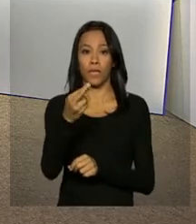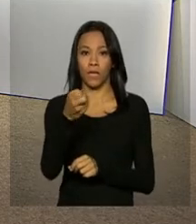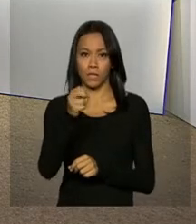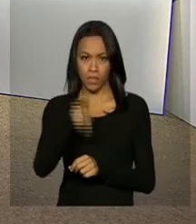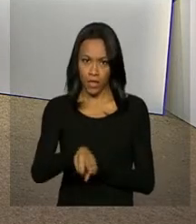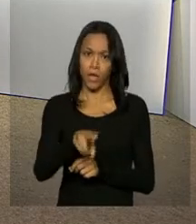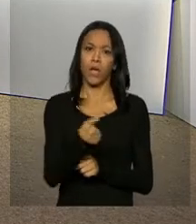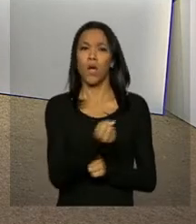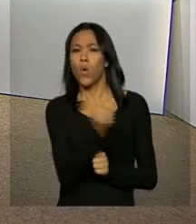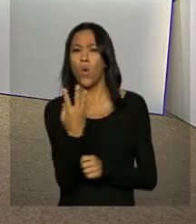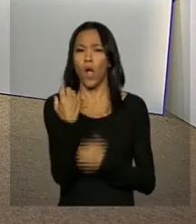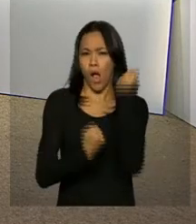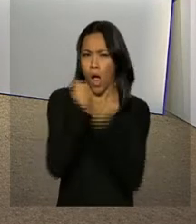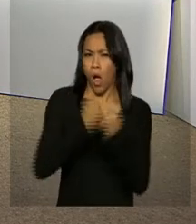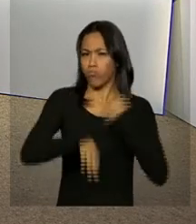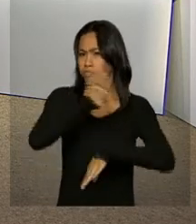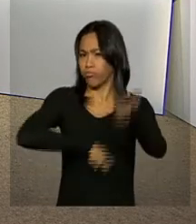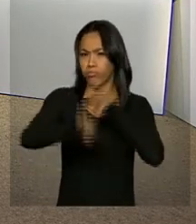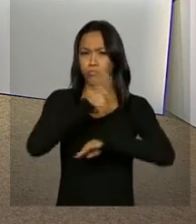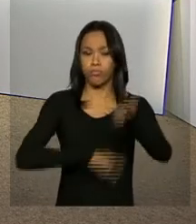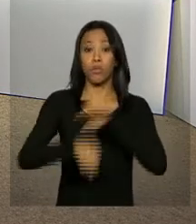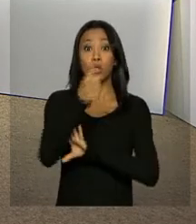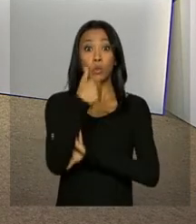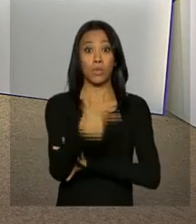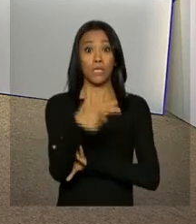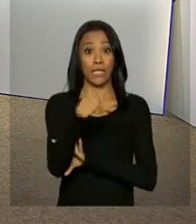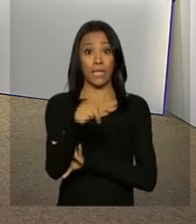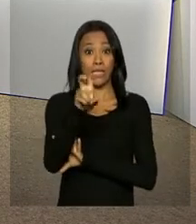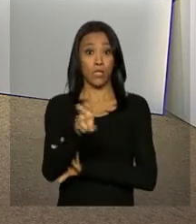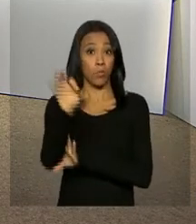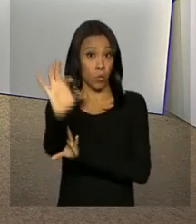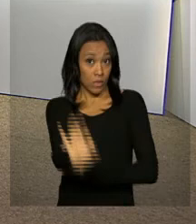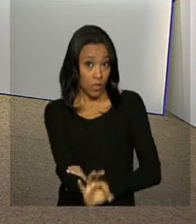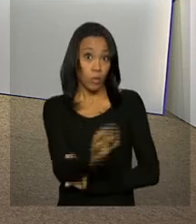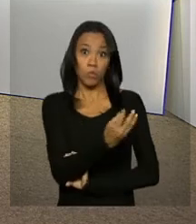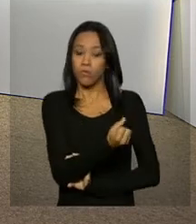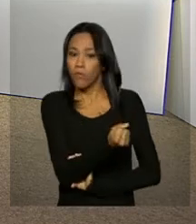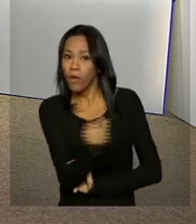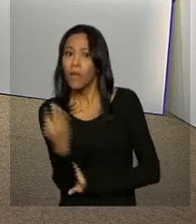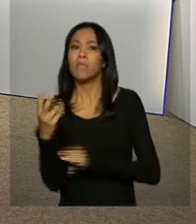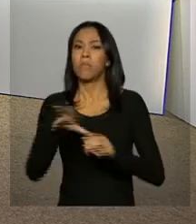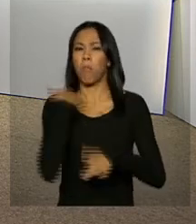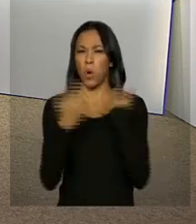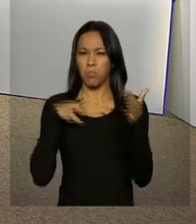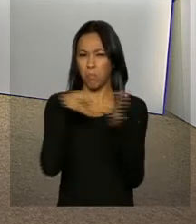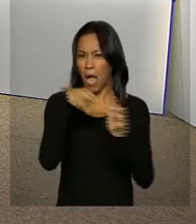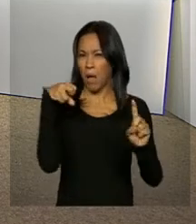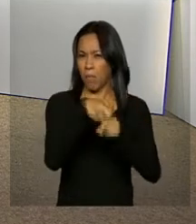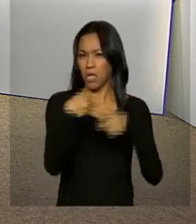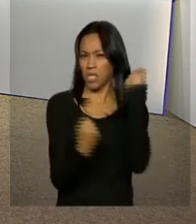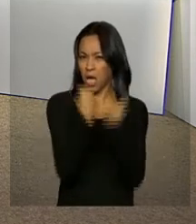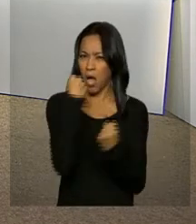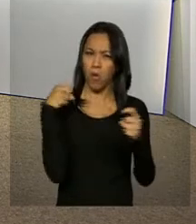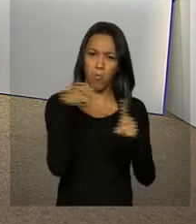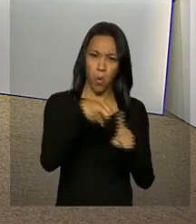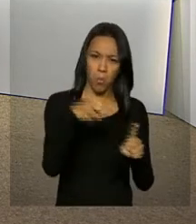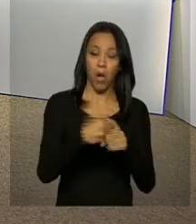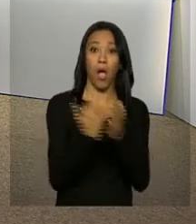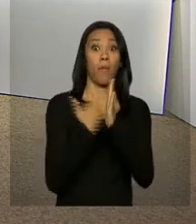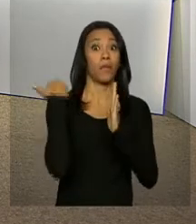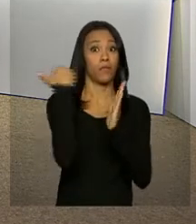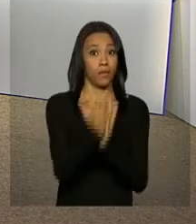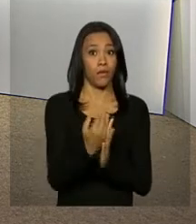em circulação no país cresceu 275 por e as mortes decorrentes de acidentes de trânsito aumentaram